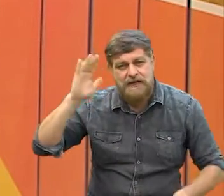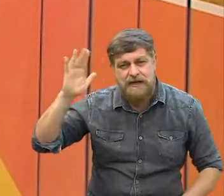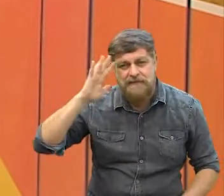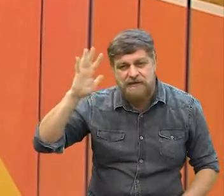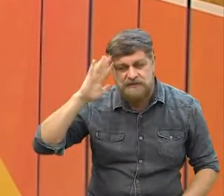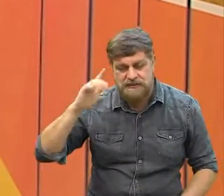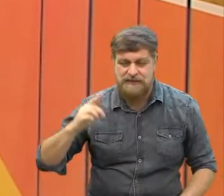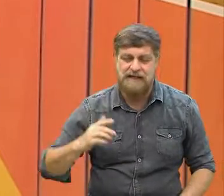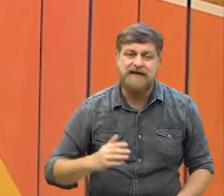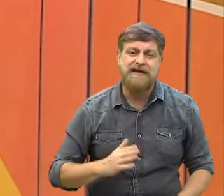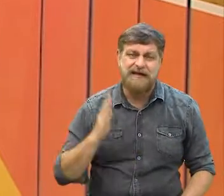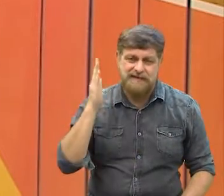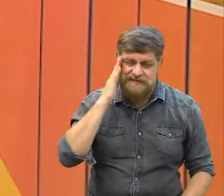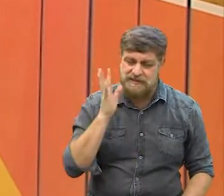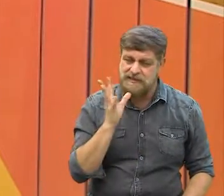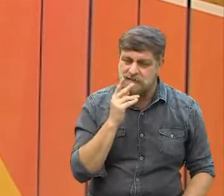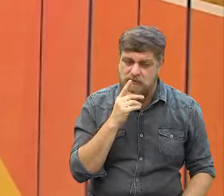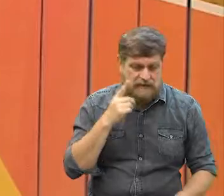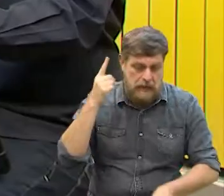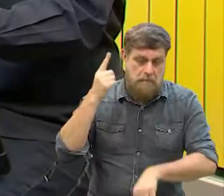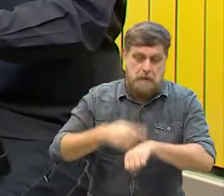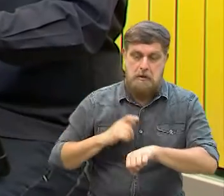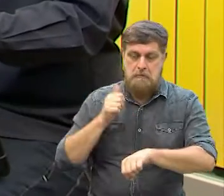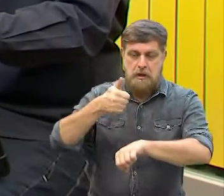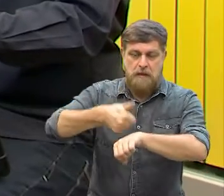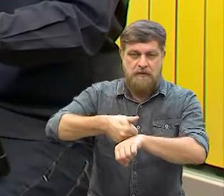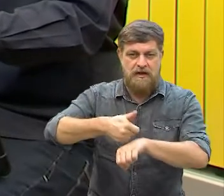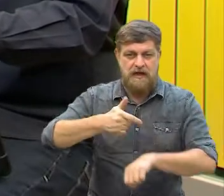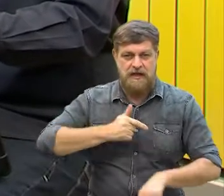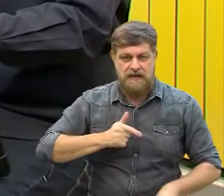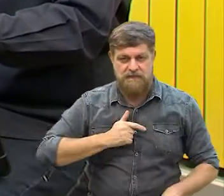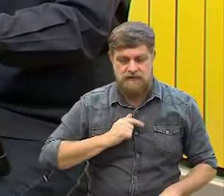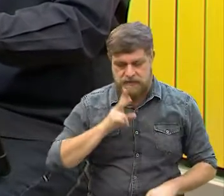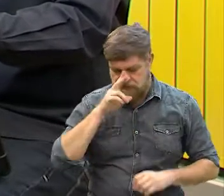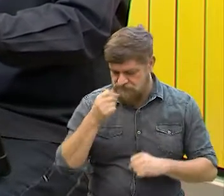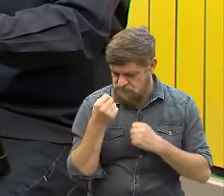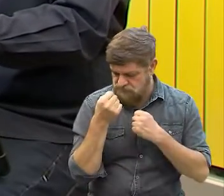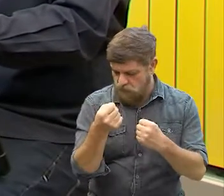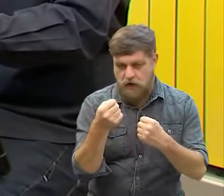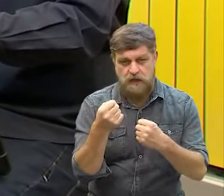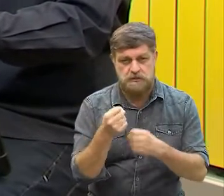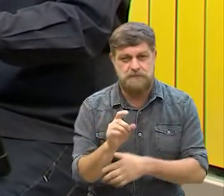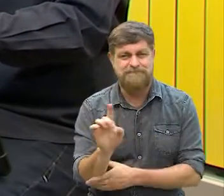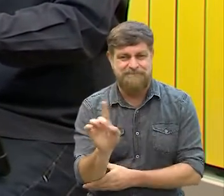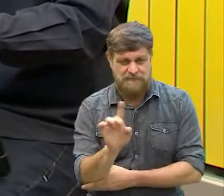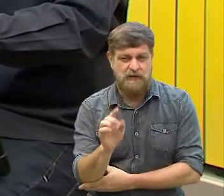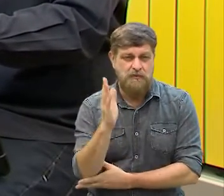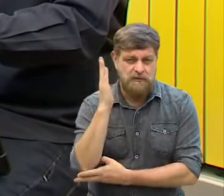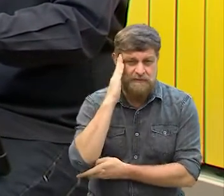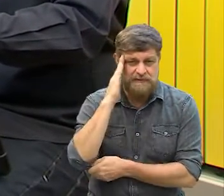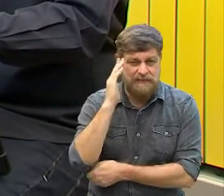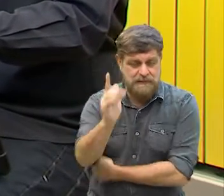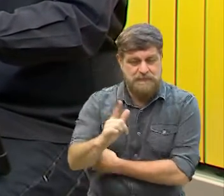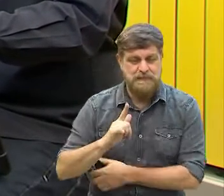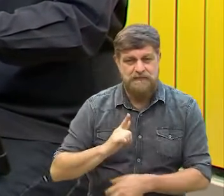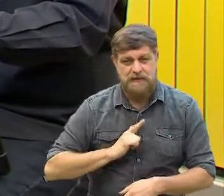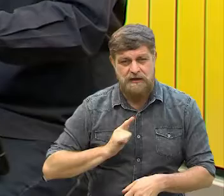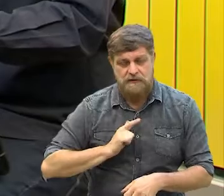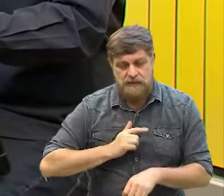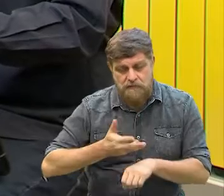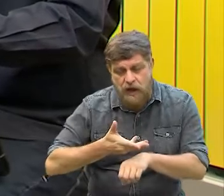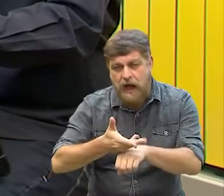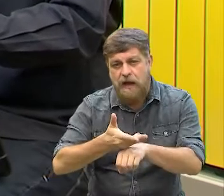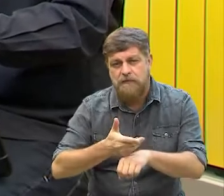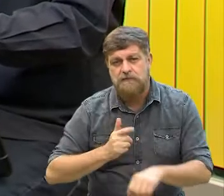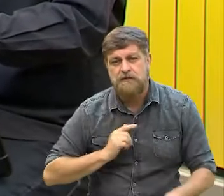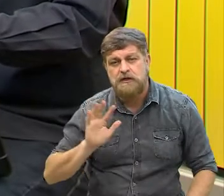é a longo prazo, não é de um dia para outro que a gente vai ter uma liga fortalecida, forte, mas a curto prazo, da onde que deve